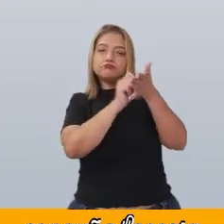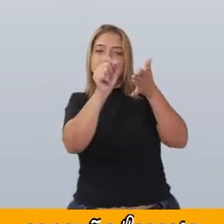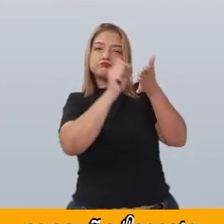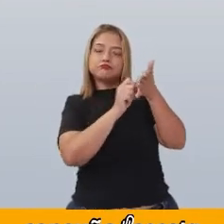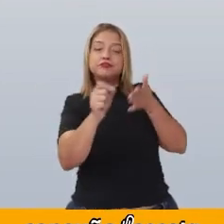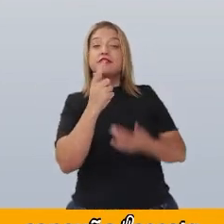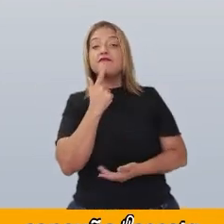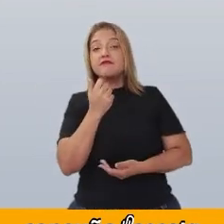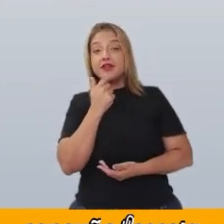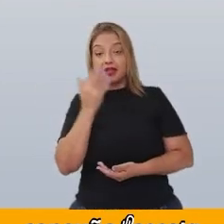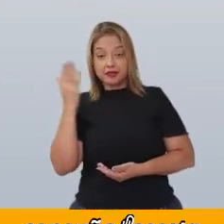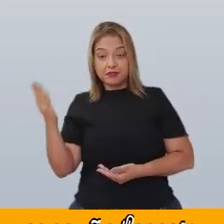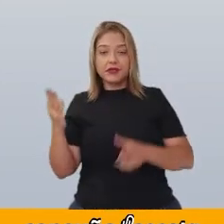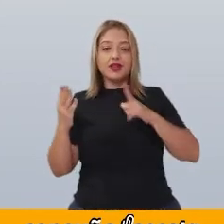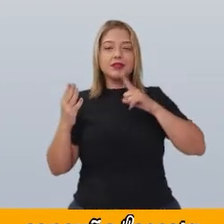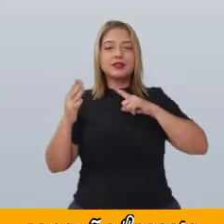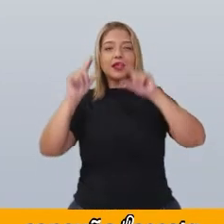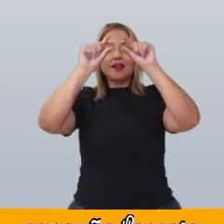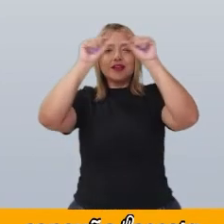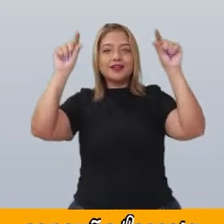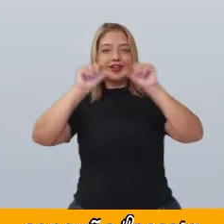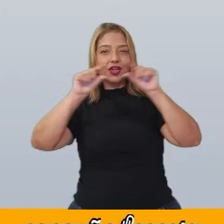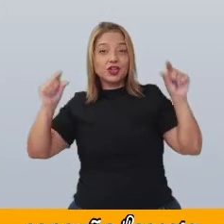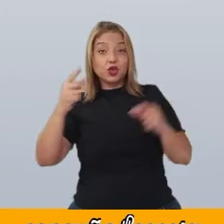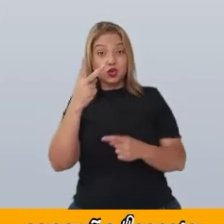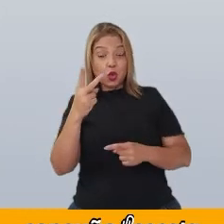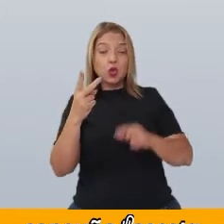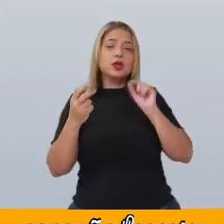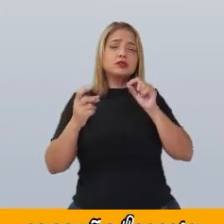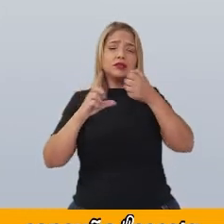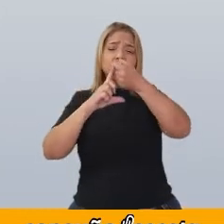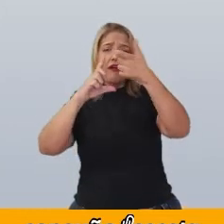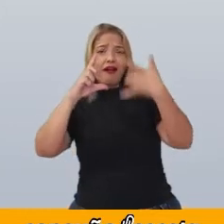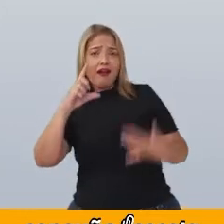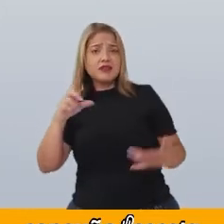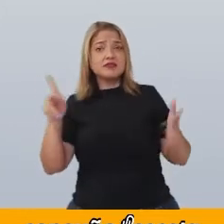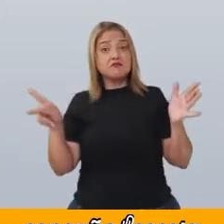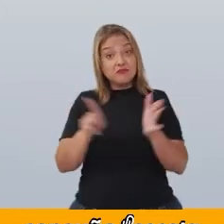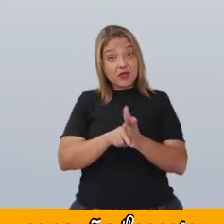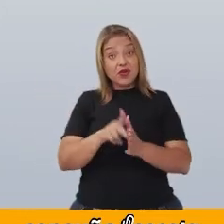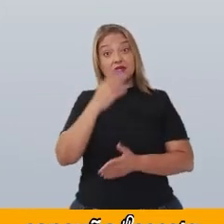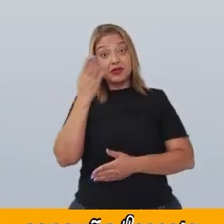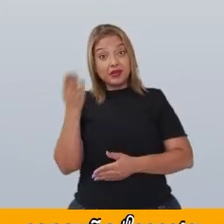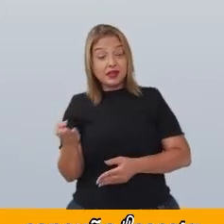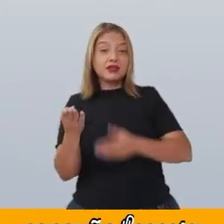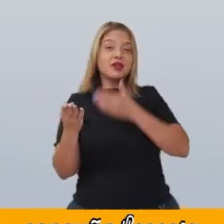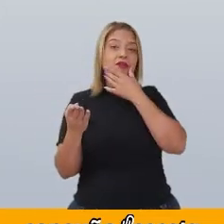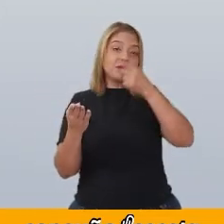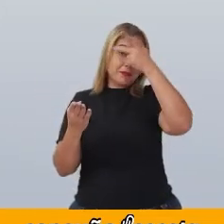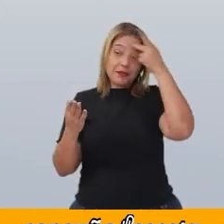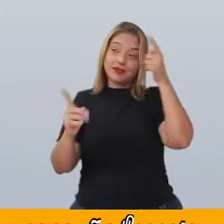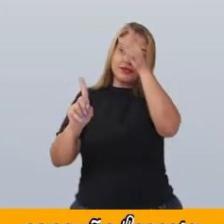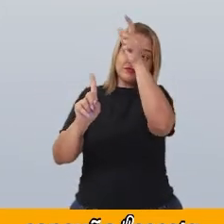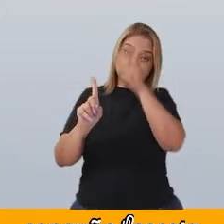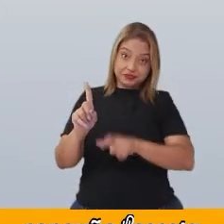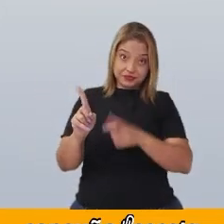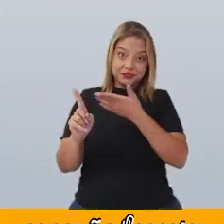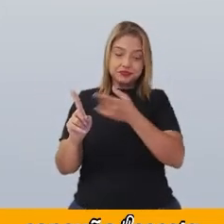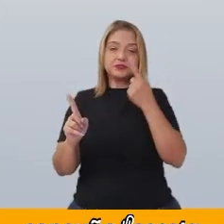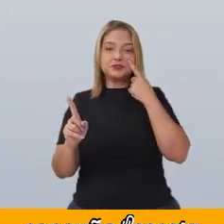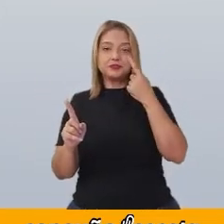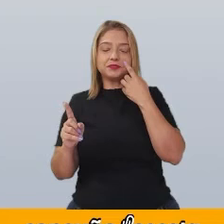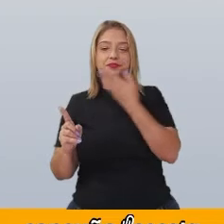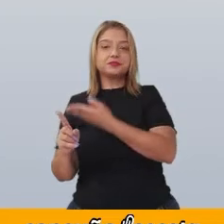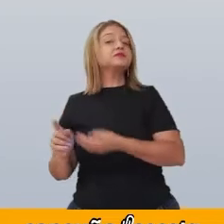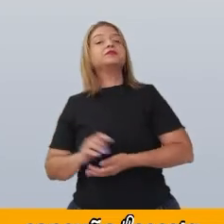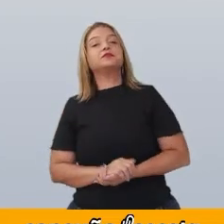só nos 2 primeiros parágrafos, diversas caracterizações a respeito do nosso personagem Narciso.